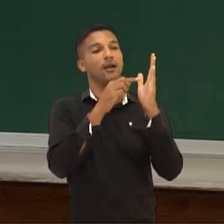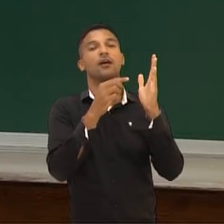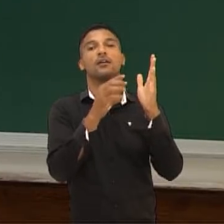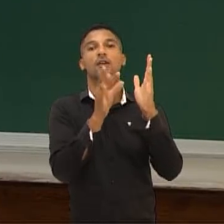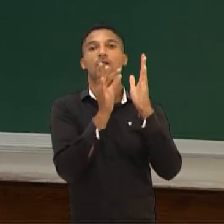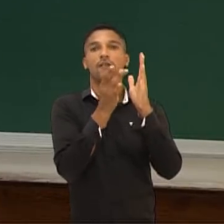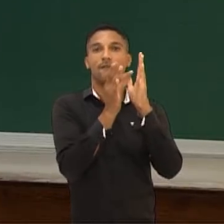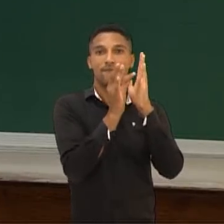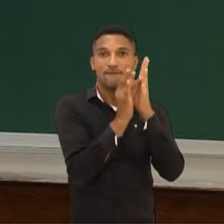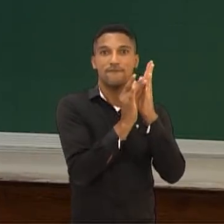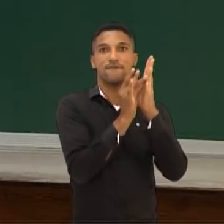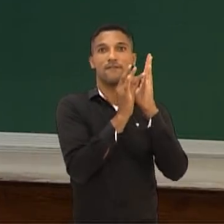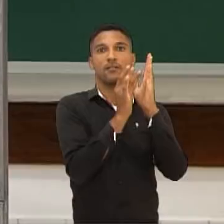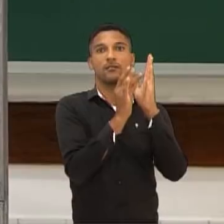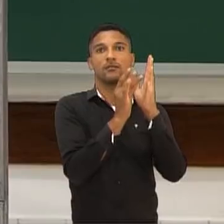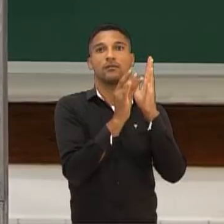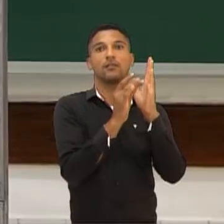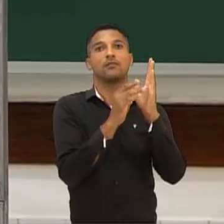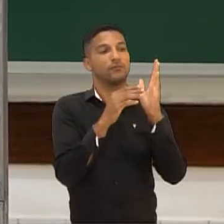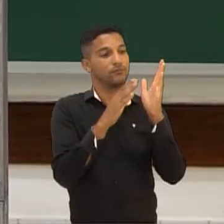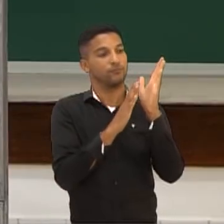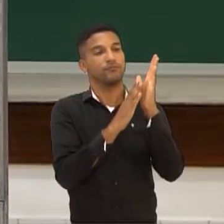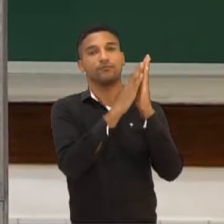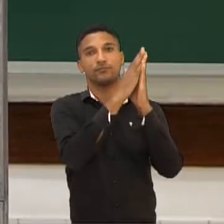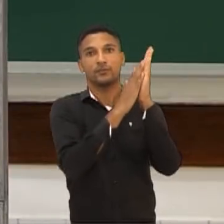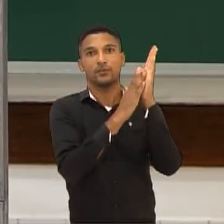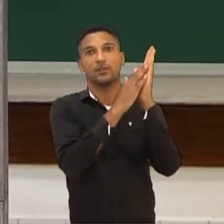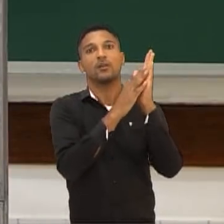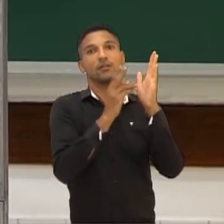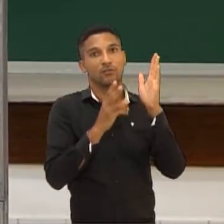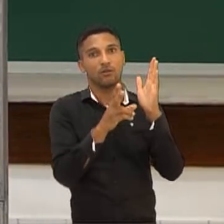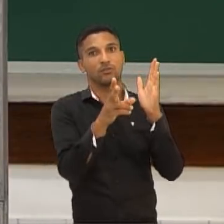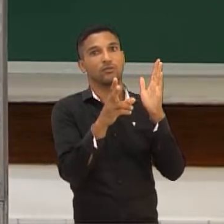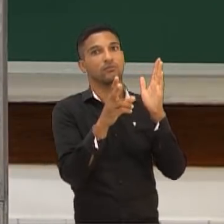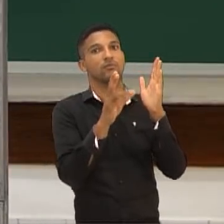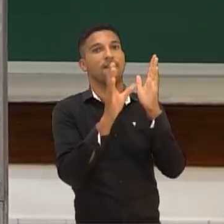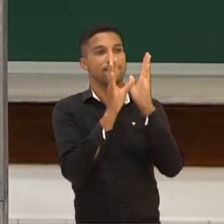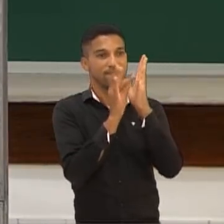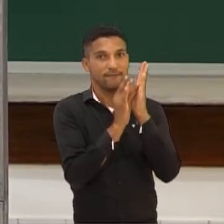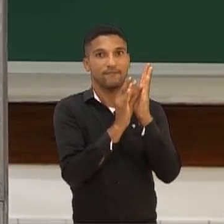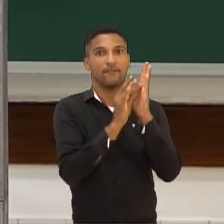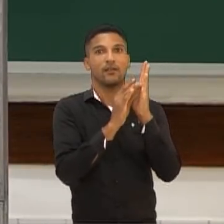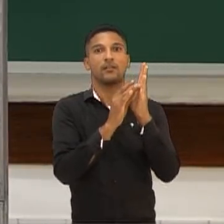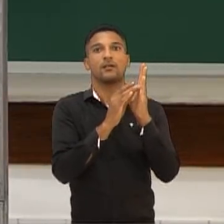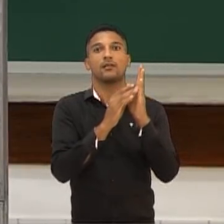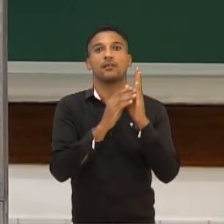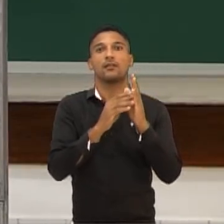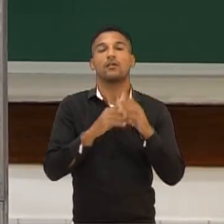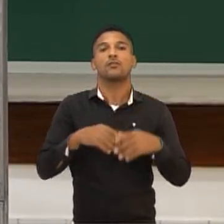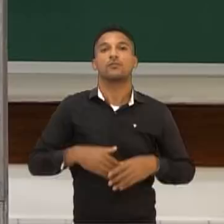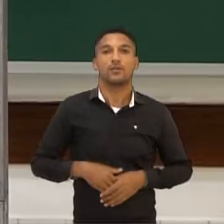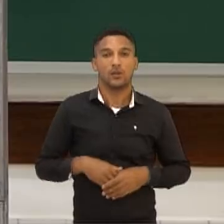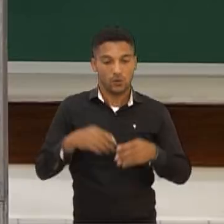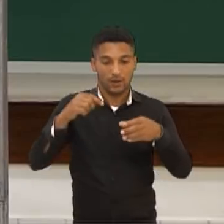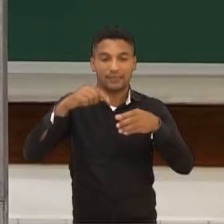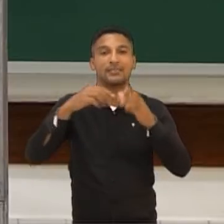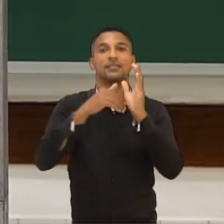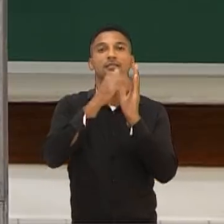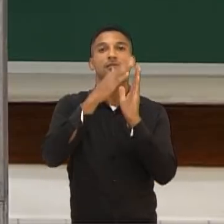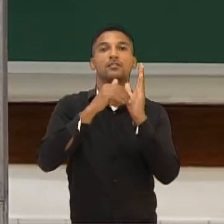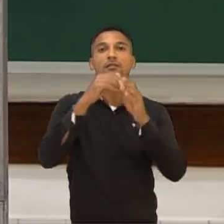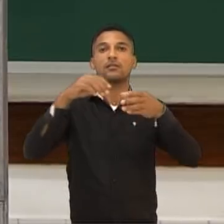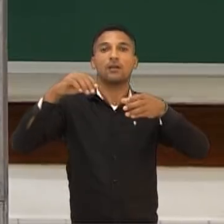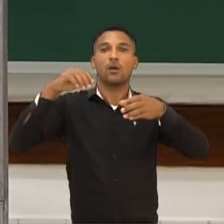utilizar para pintar, né? Que ela dure mais tempo, que ela se mantenha ali, tá? Então, geralmente o óleo, enfim, né?